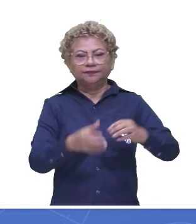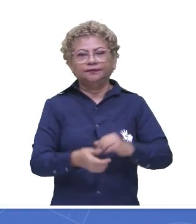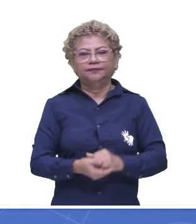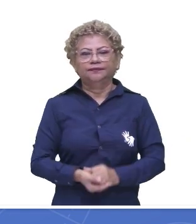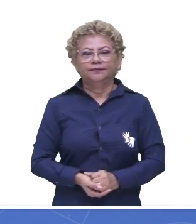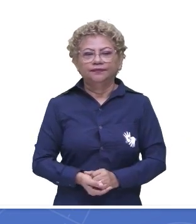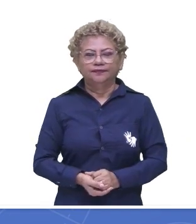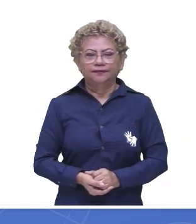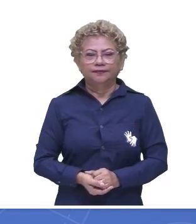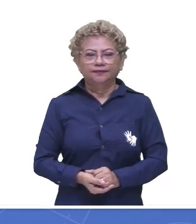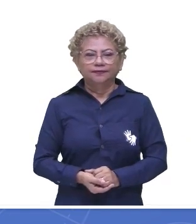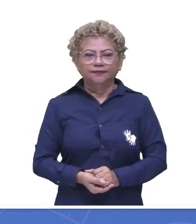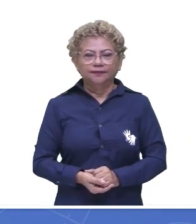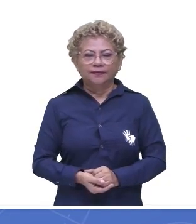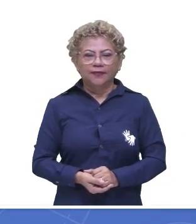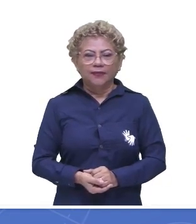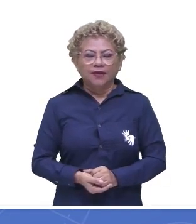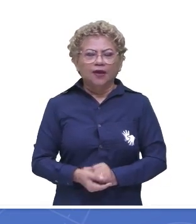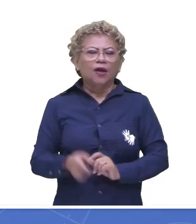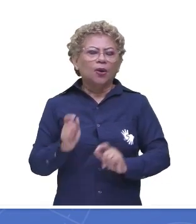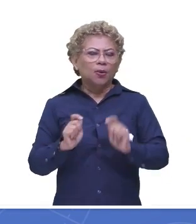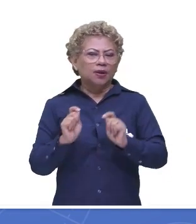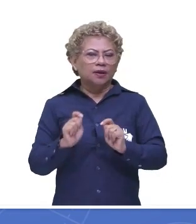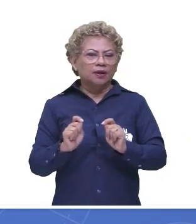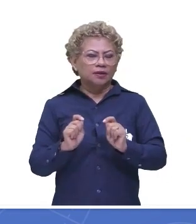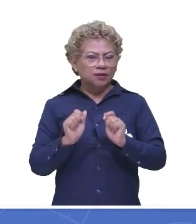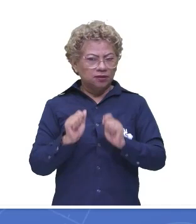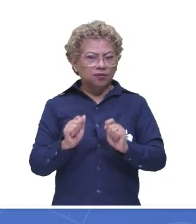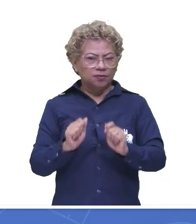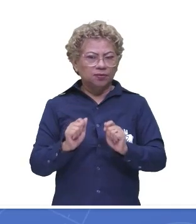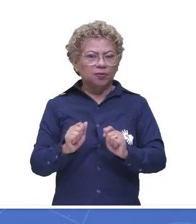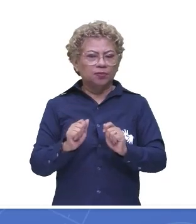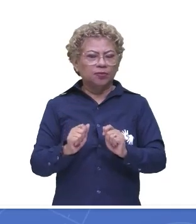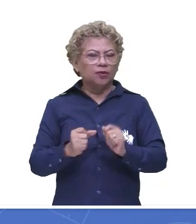olha só, a conclusão que se pode tirar, vamos lá, vamos